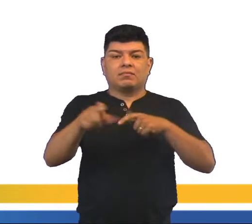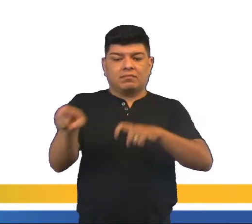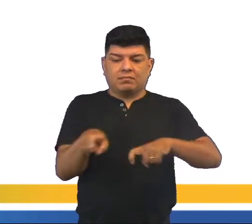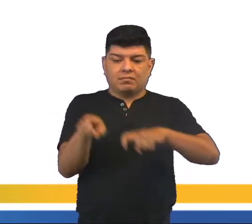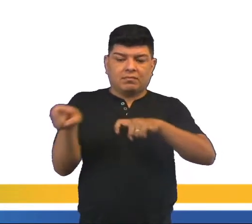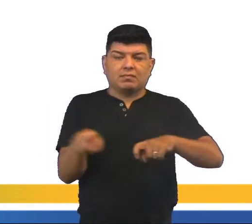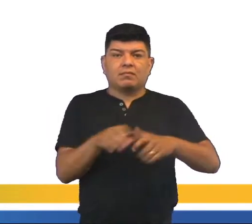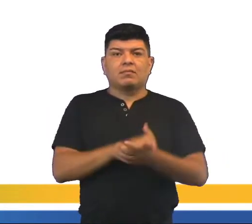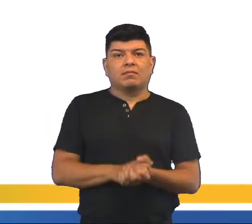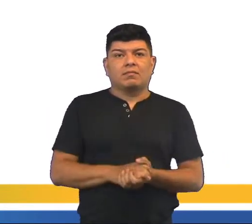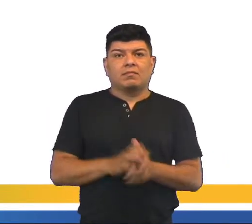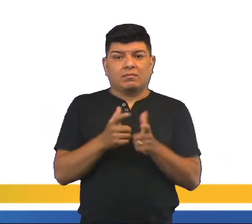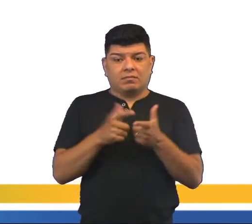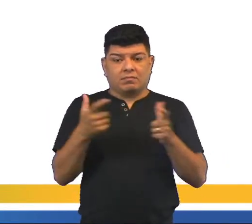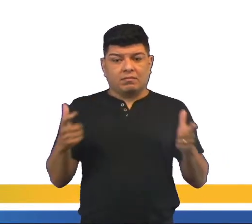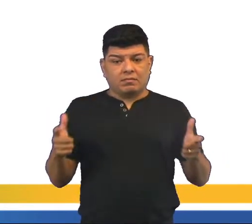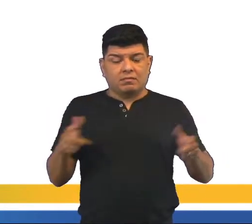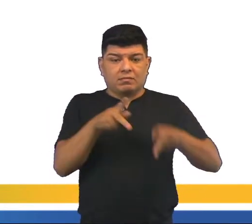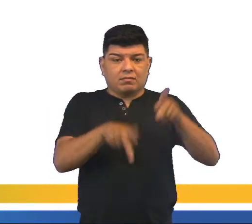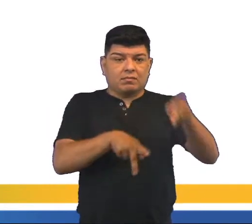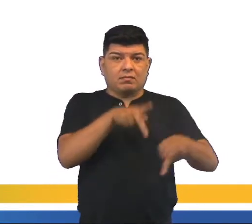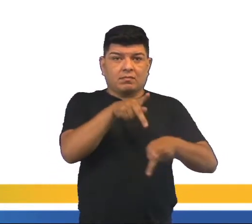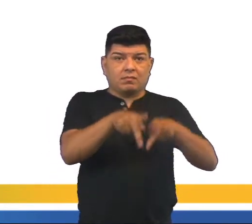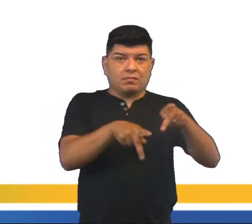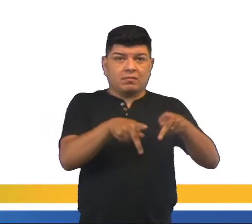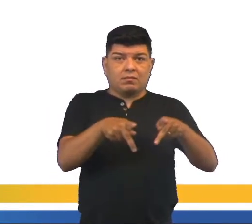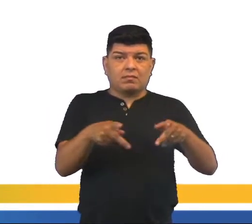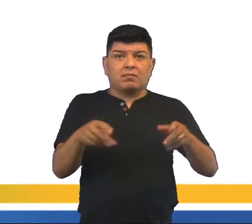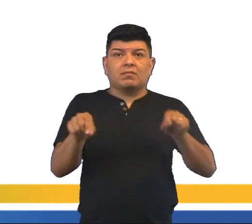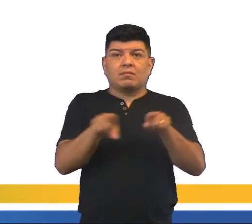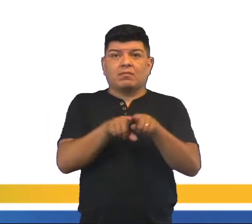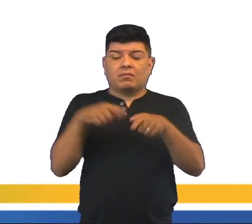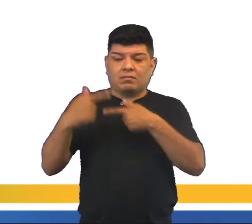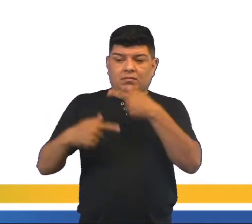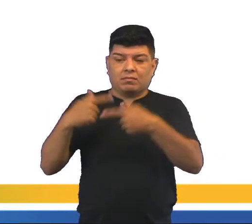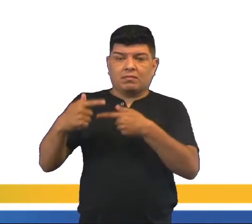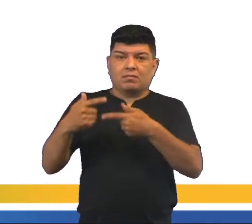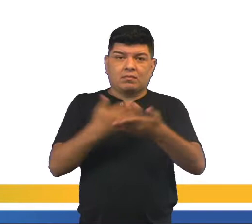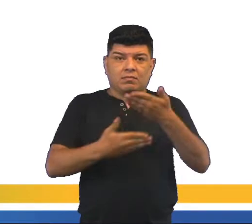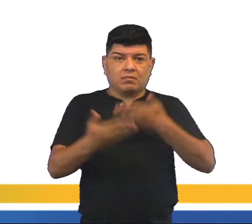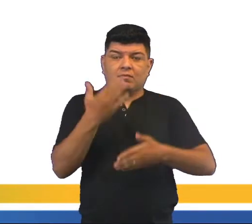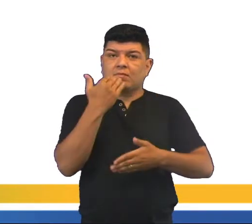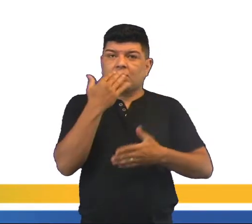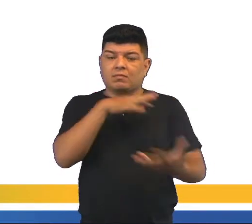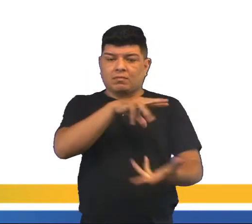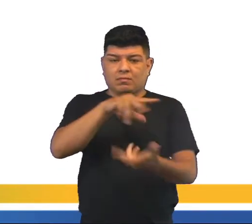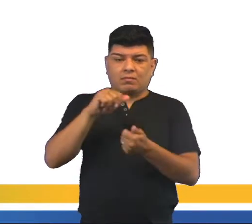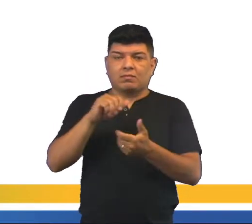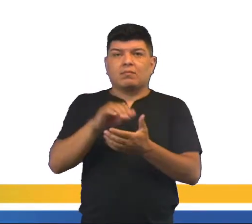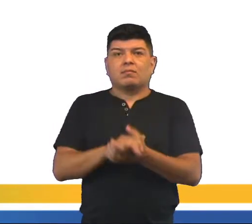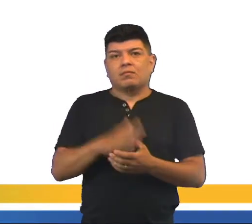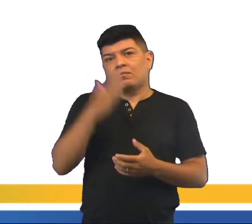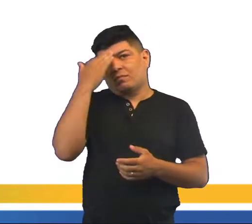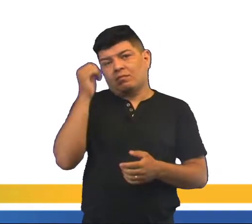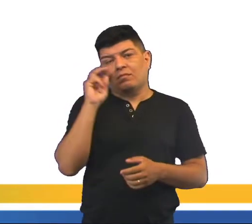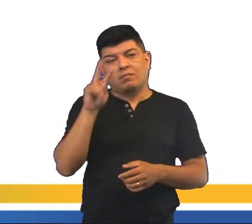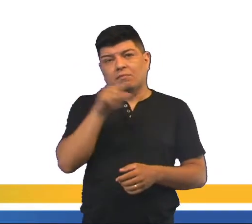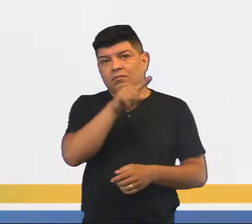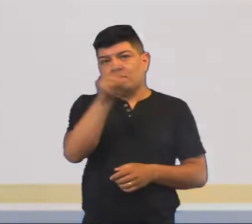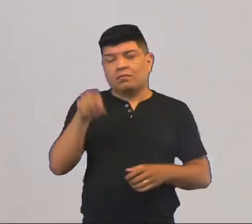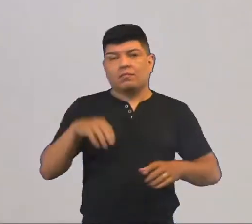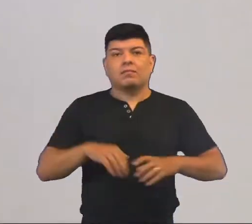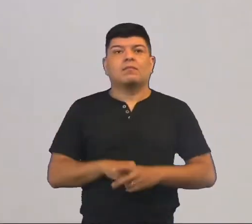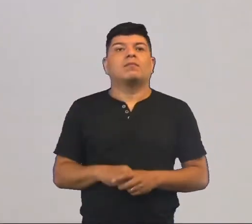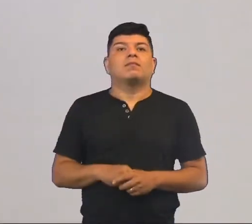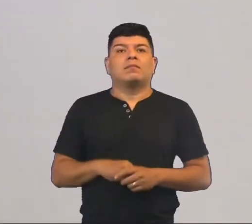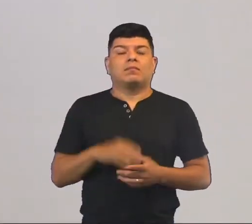campo? Bom, o aumento significativo da população, incluindo a geração e distribuição de alimento pelo mundo. Vocês sabem aí